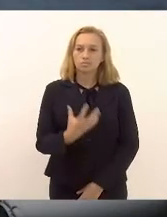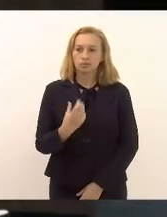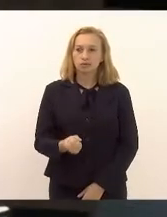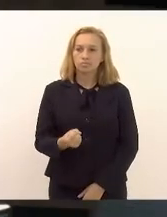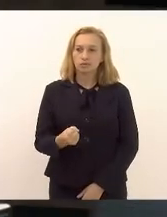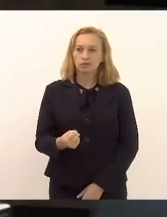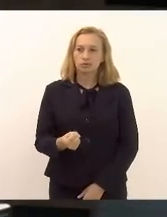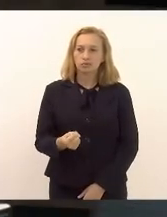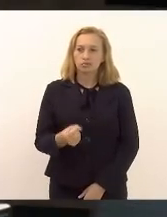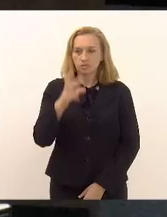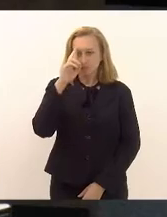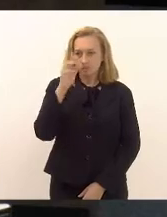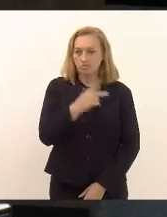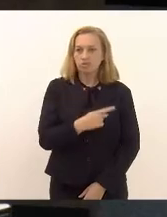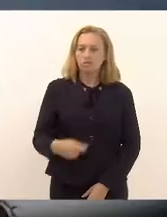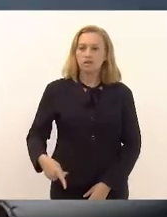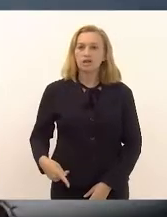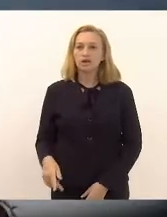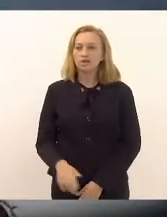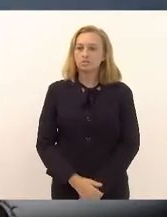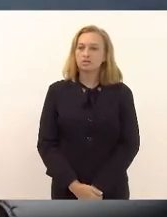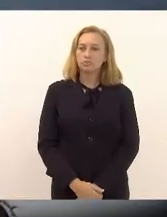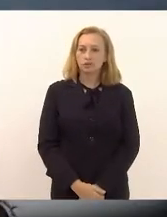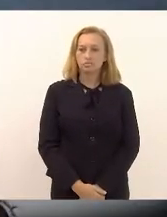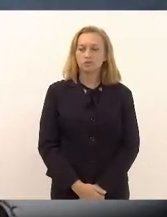Favorável à tramitação, senhor presidente.